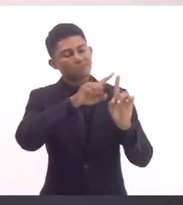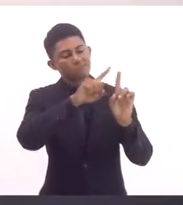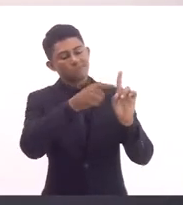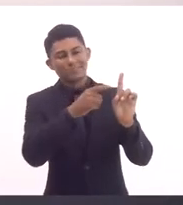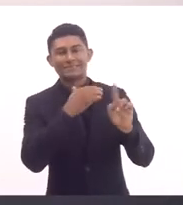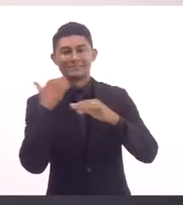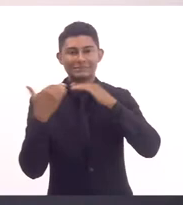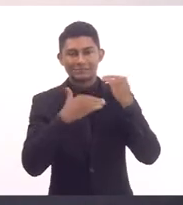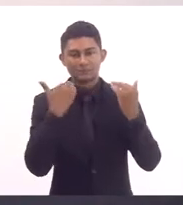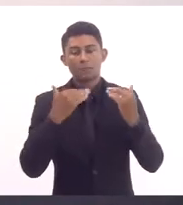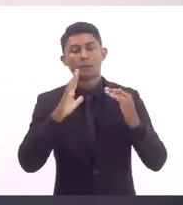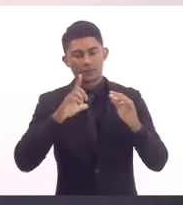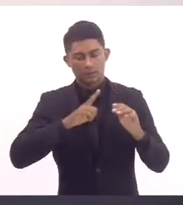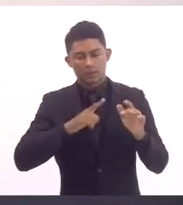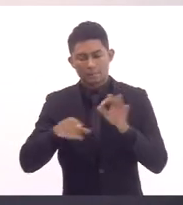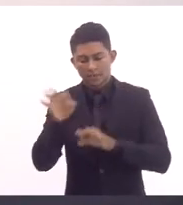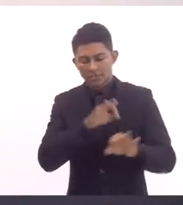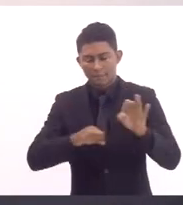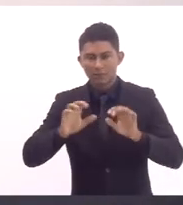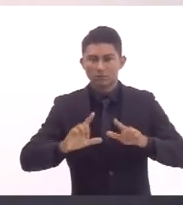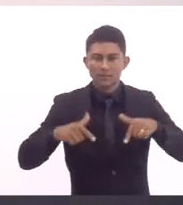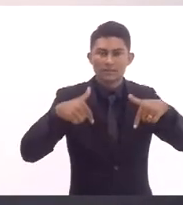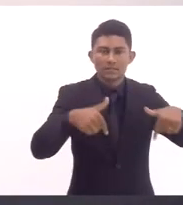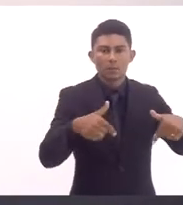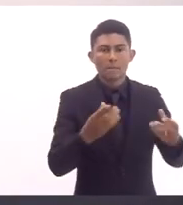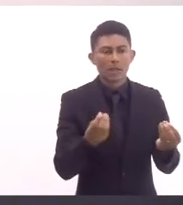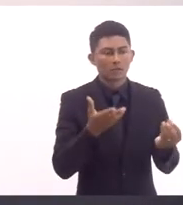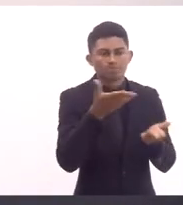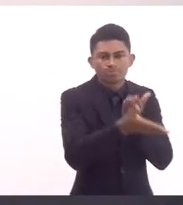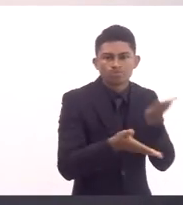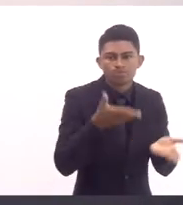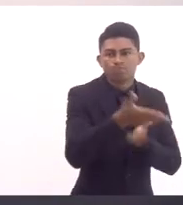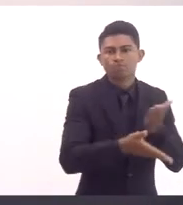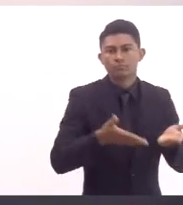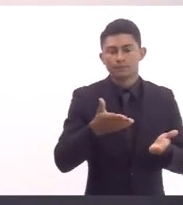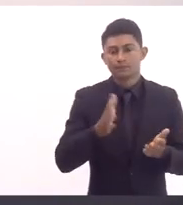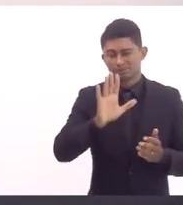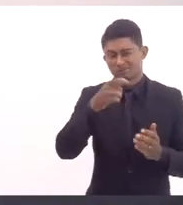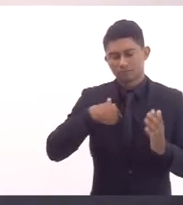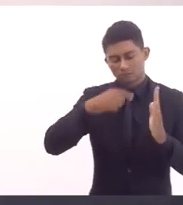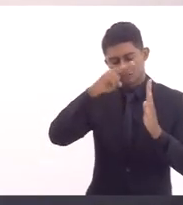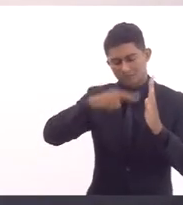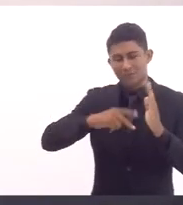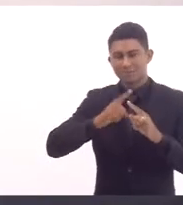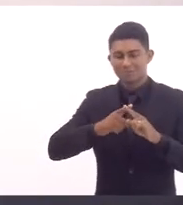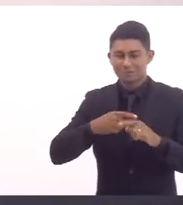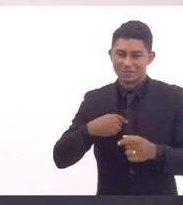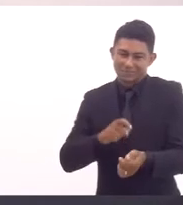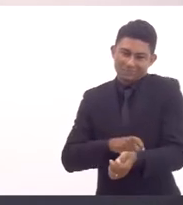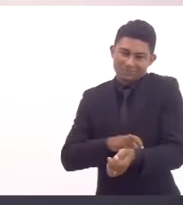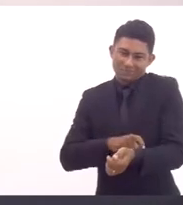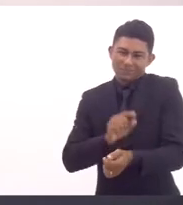implementadas um nicho lei aqui porque algumas coisas eu estou um pouco nervosa